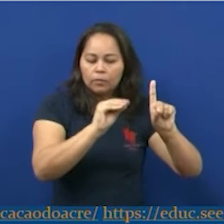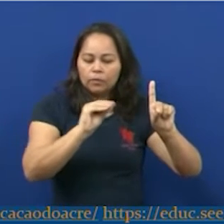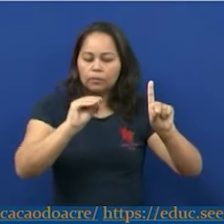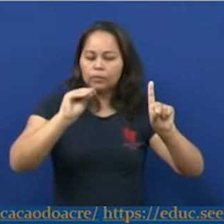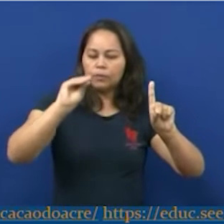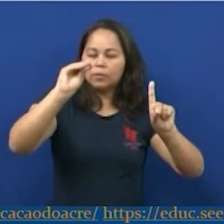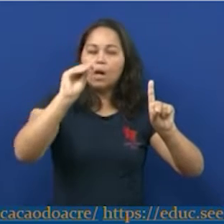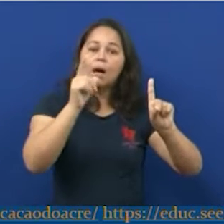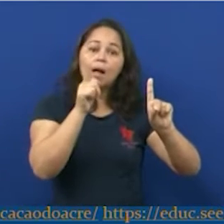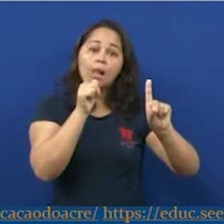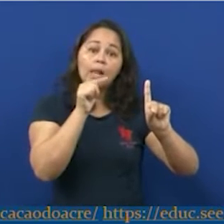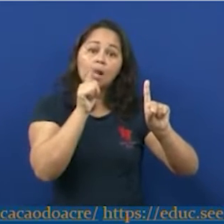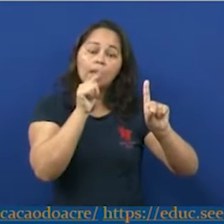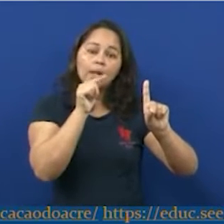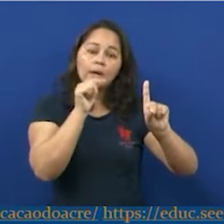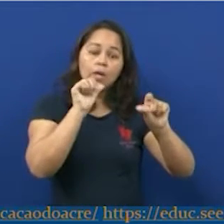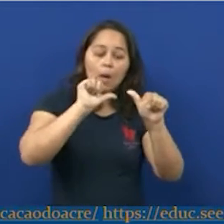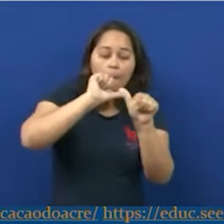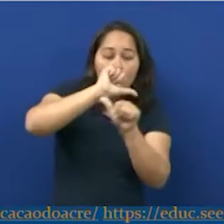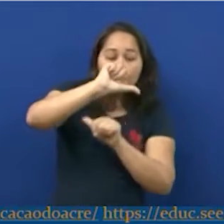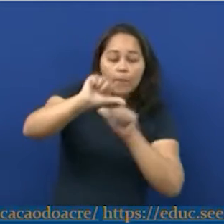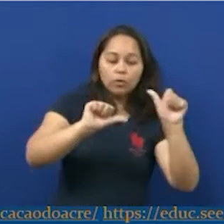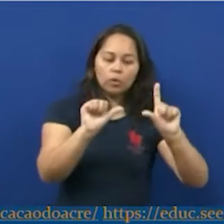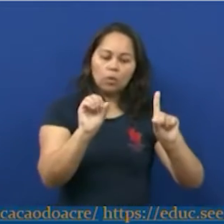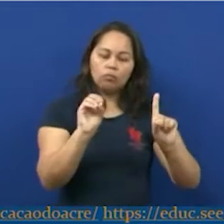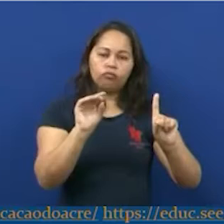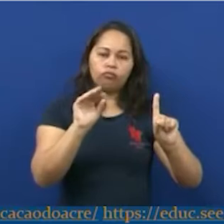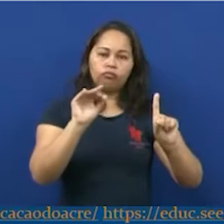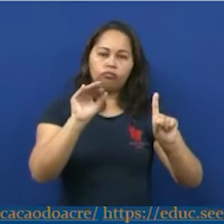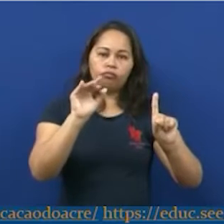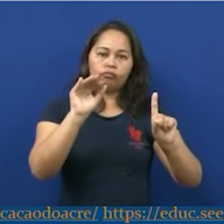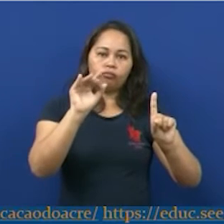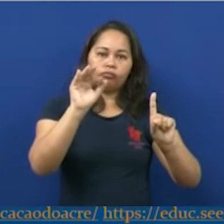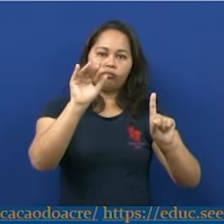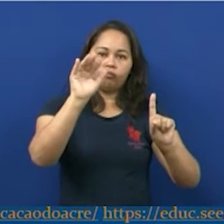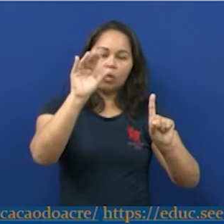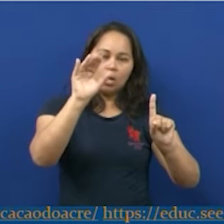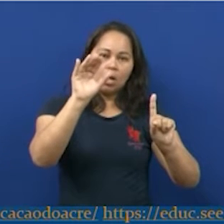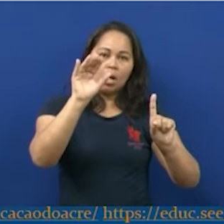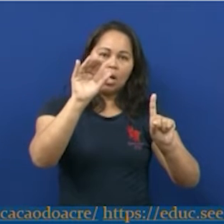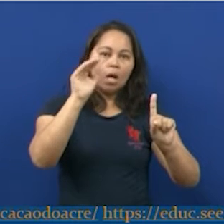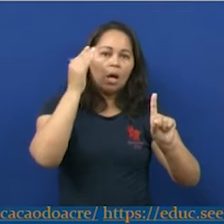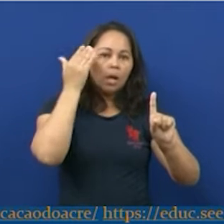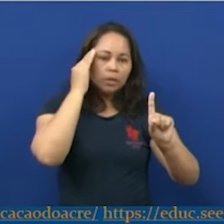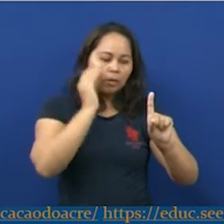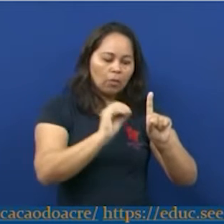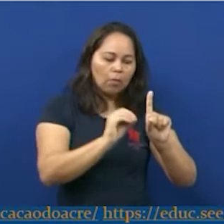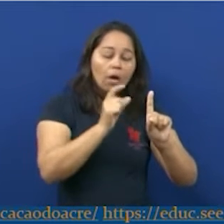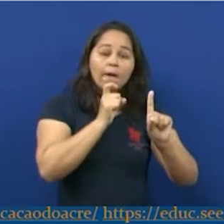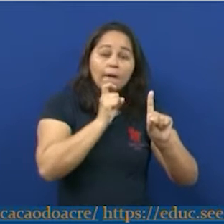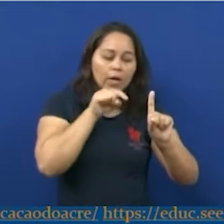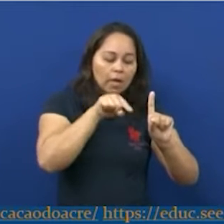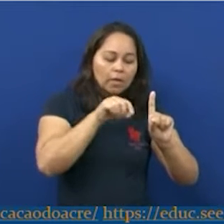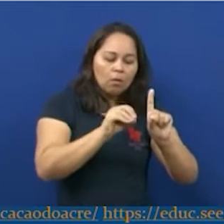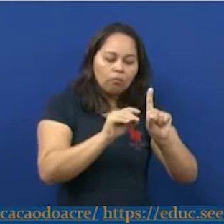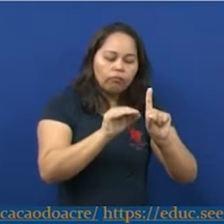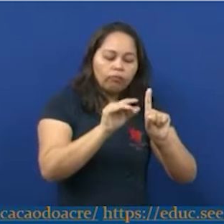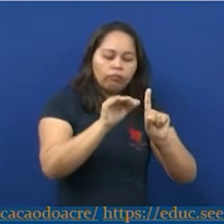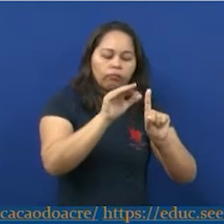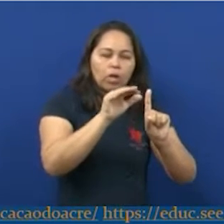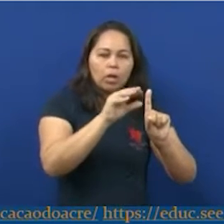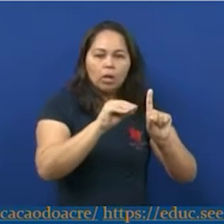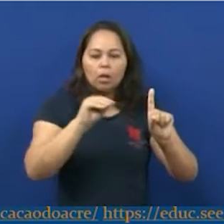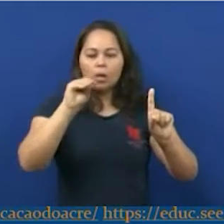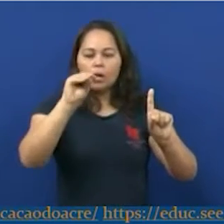de sólido para líquido, onde ocorre a fusão, a temperatura permanece constante. Quando ela atinge o ponto de fusão e